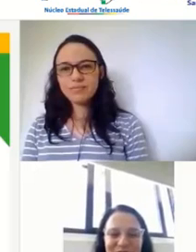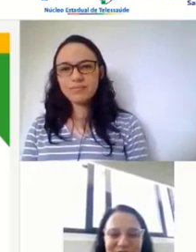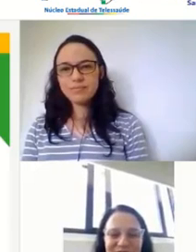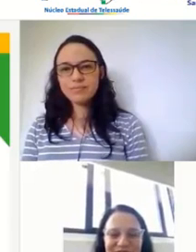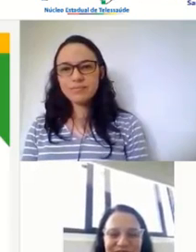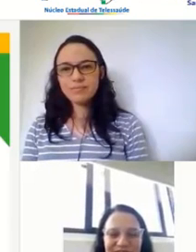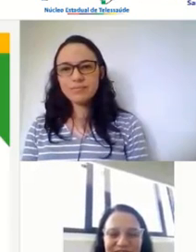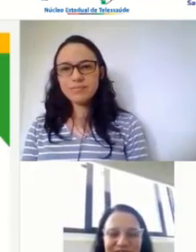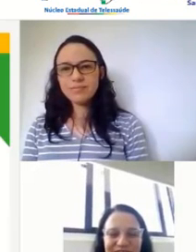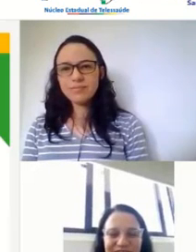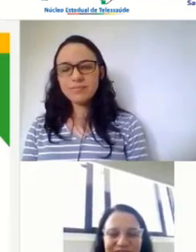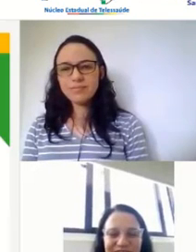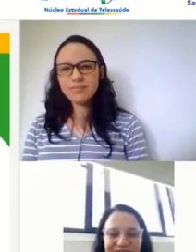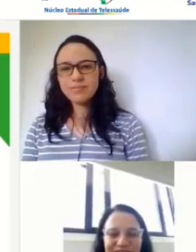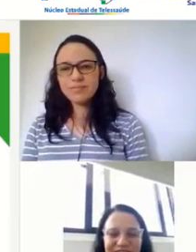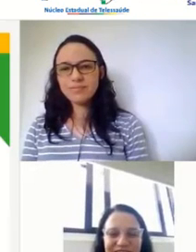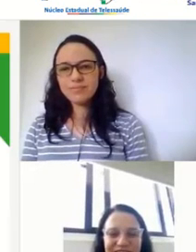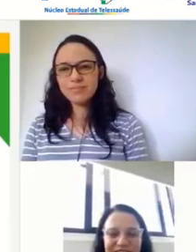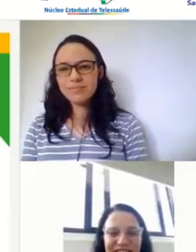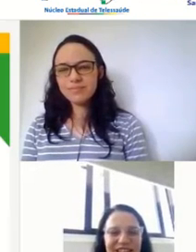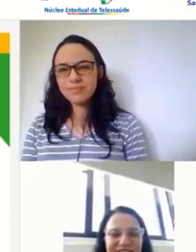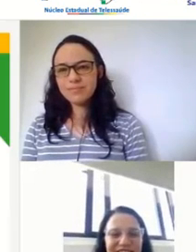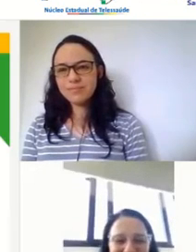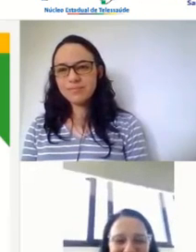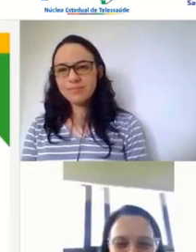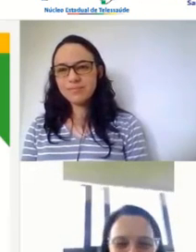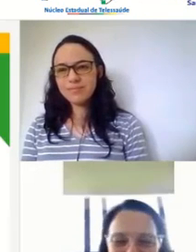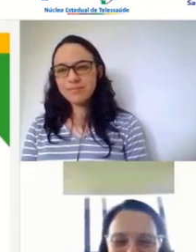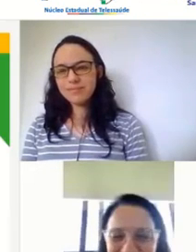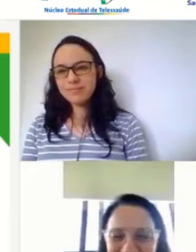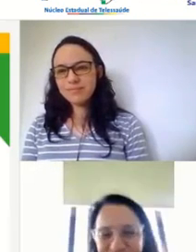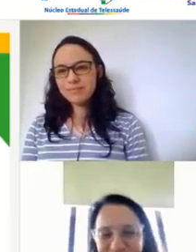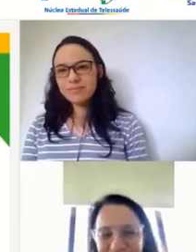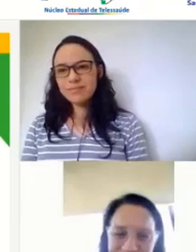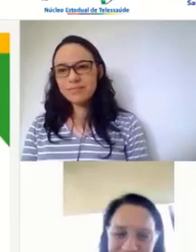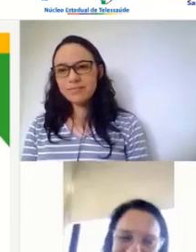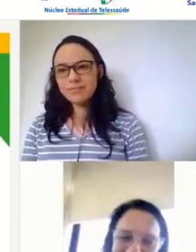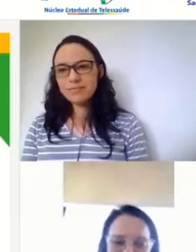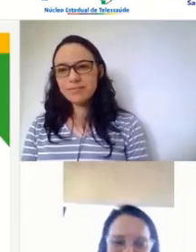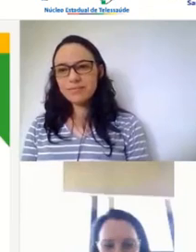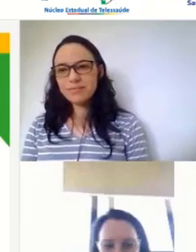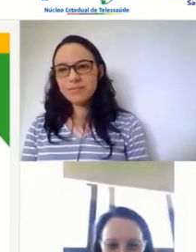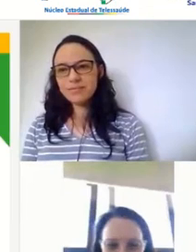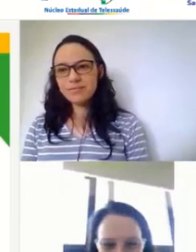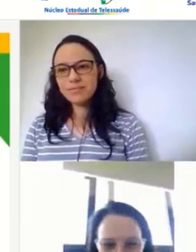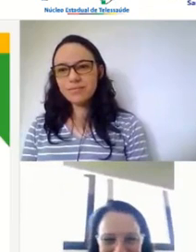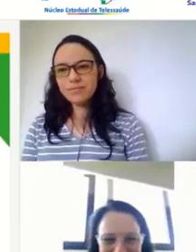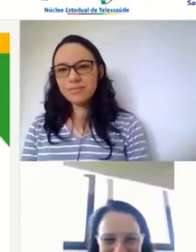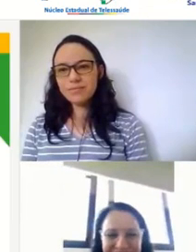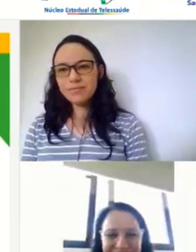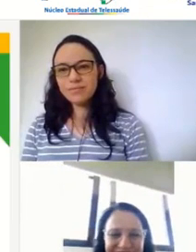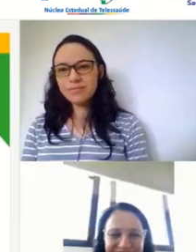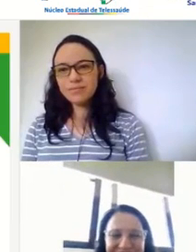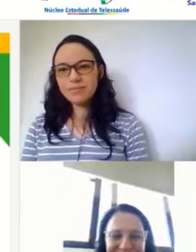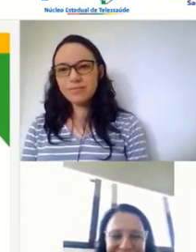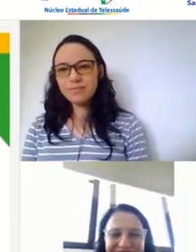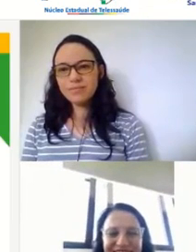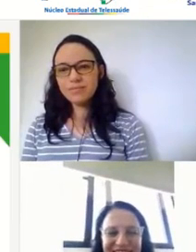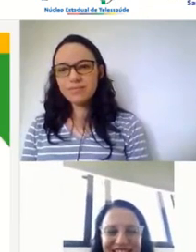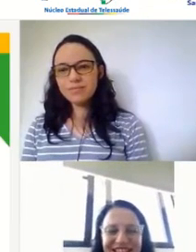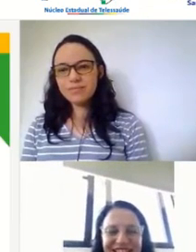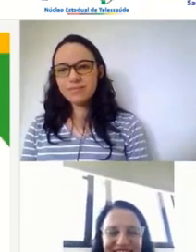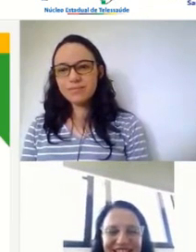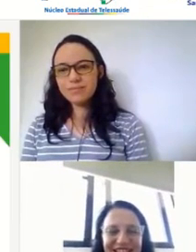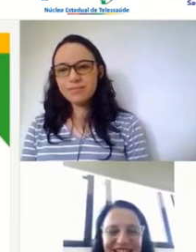também fui é que eu tava falando anteriormente saiu da família da conceição amei o meu nome de